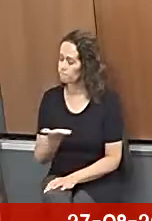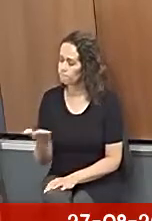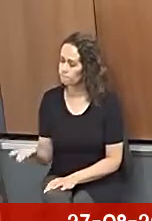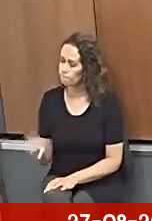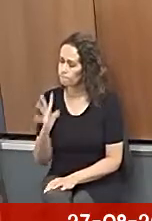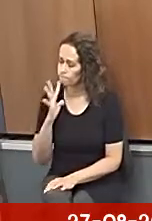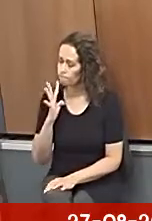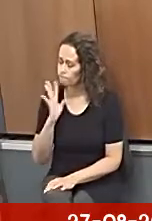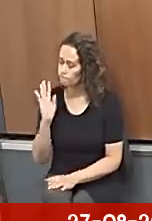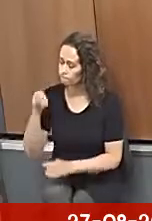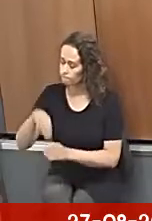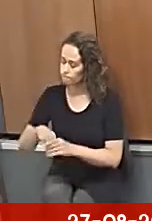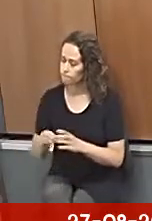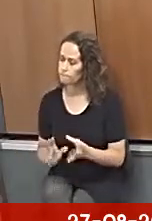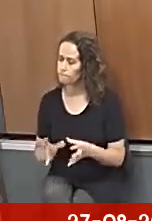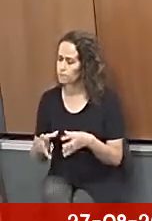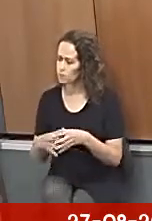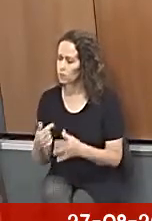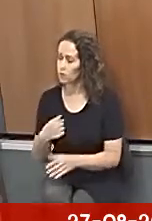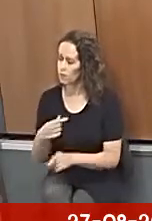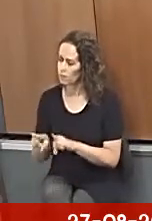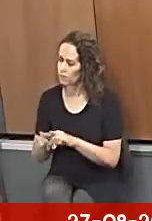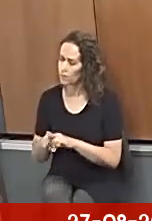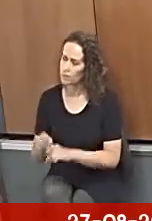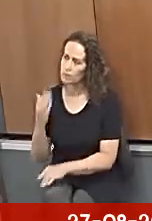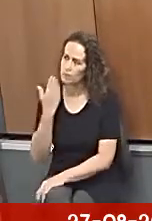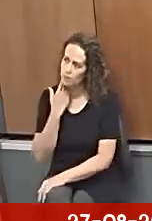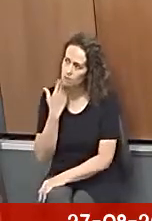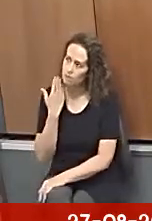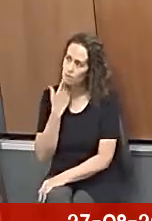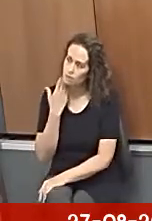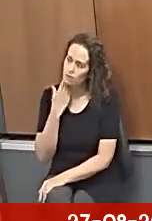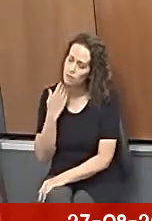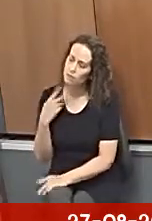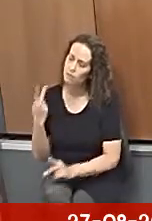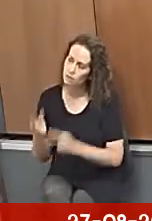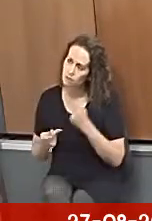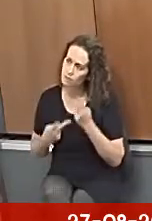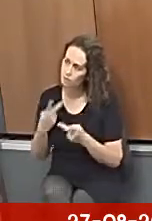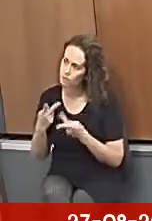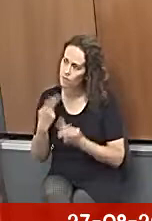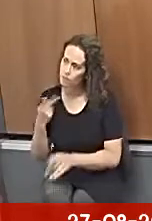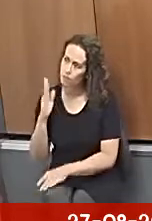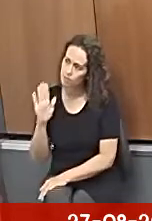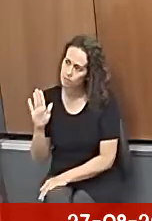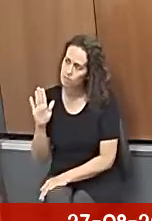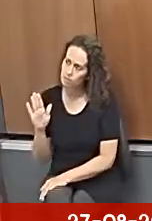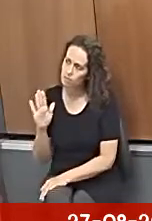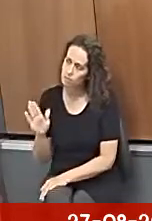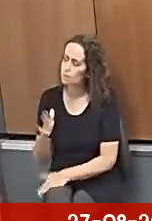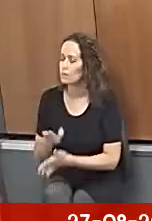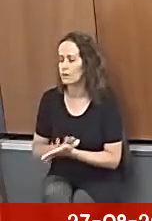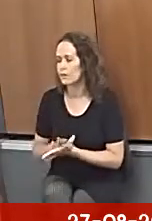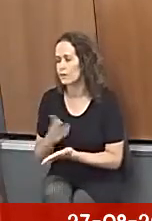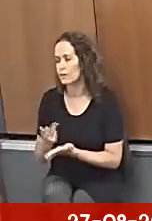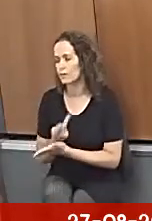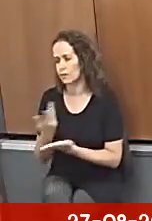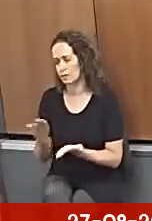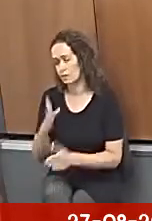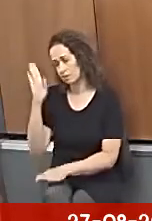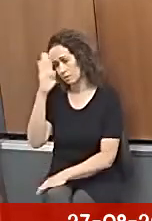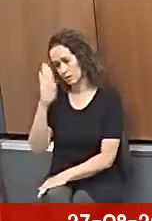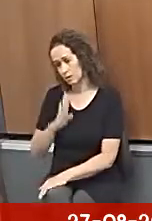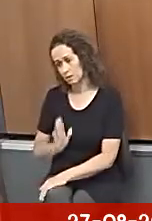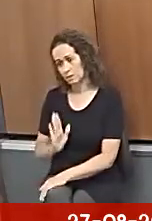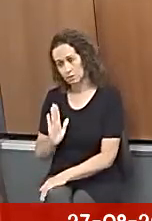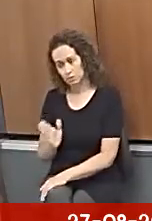é o do cansado de falas vazias em que nada se aplica no brasil já disse